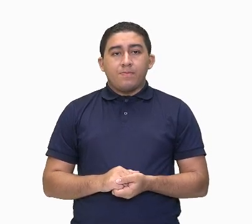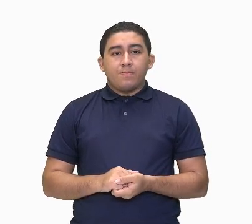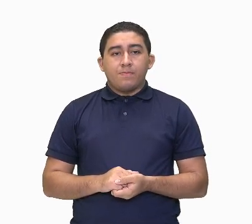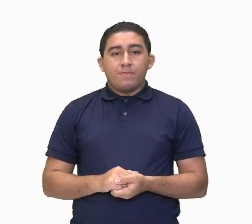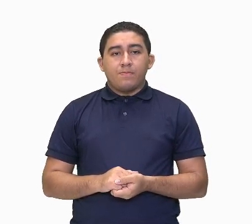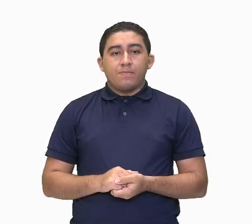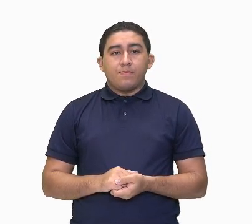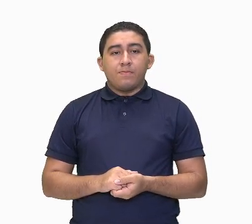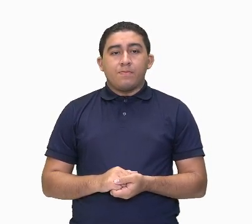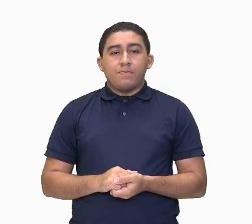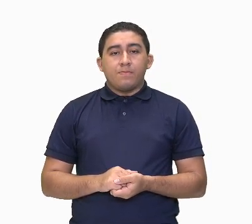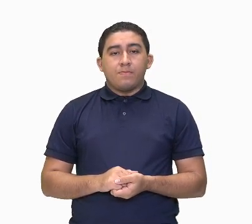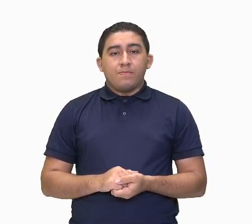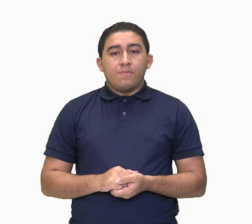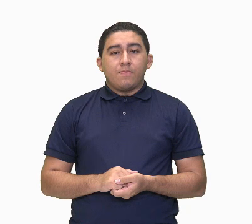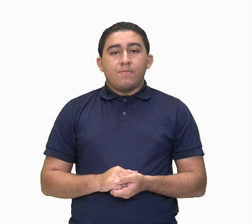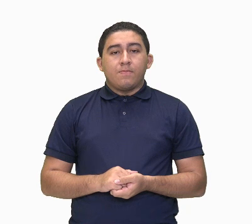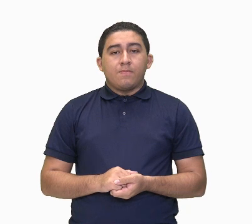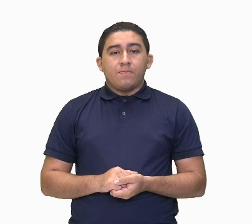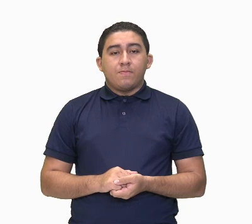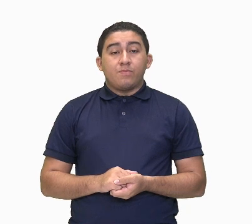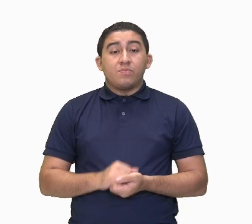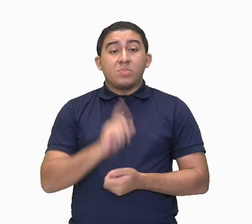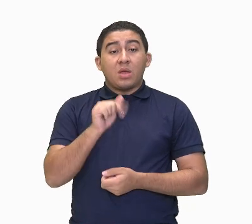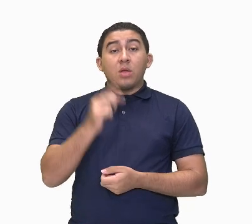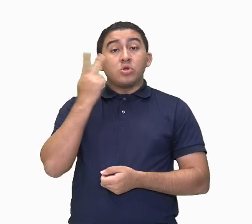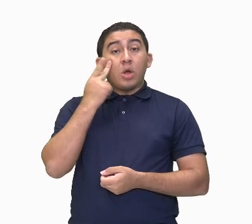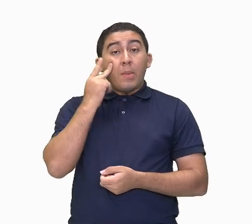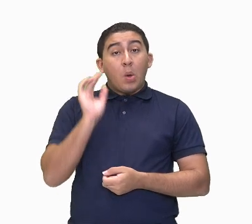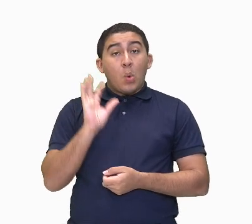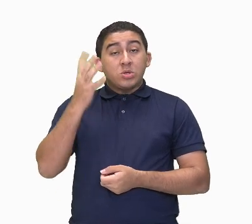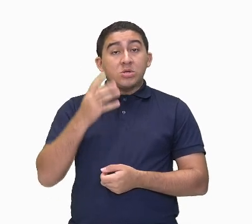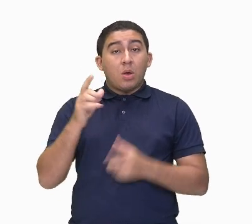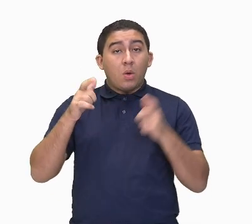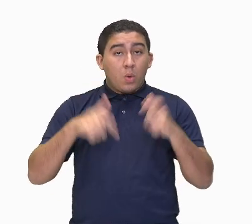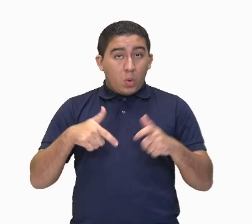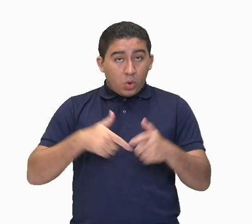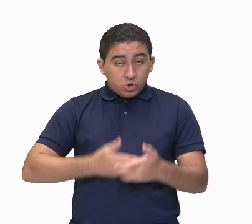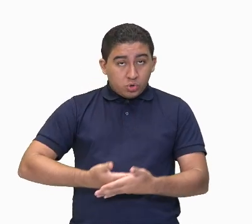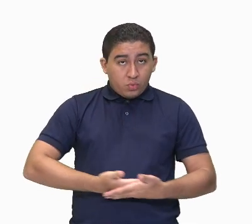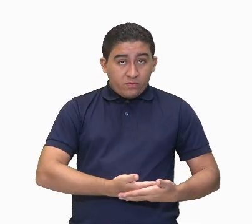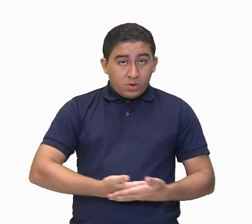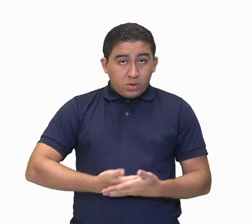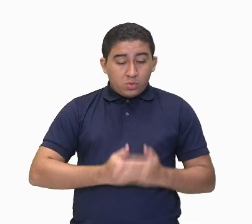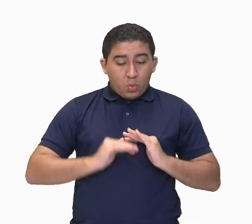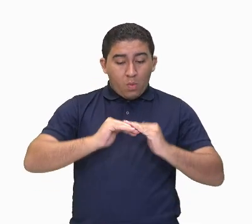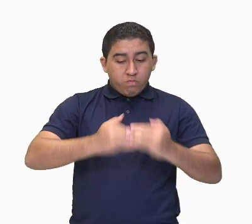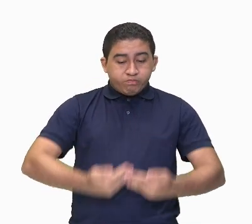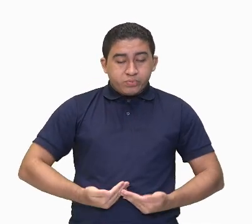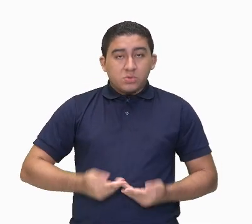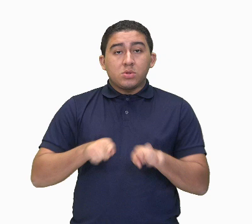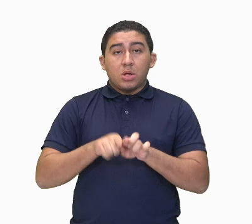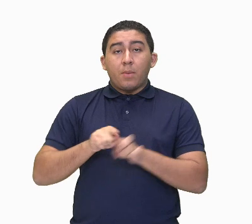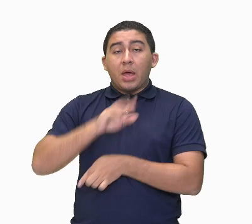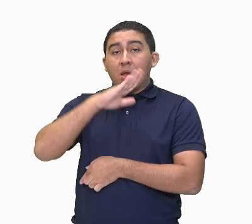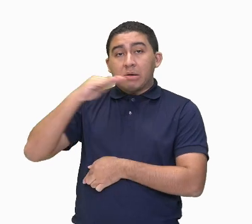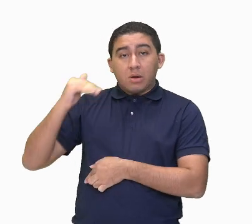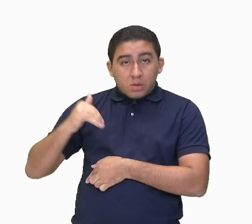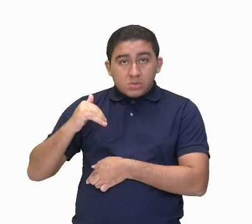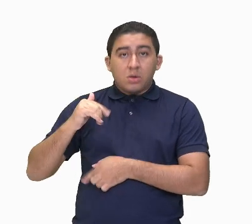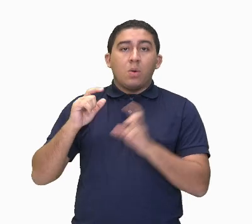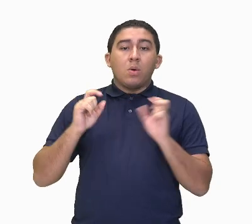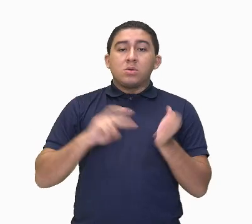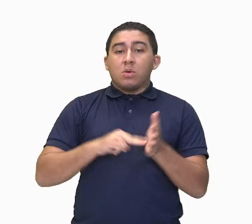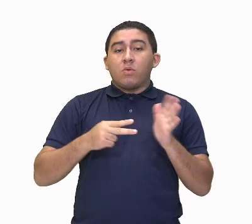ok? Apesar de ser mais comum em fetos e crianças, alguns estudos mostram que a formação de novos